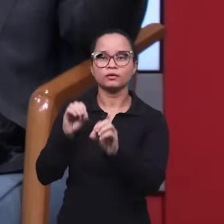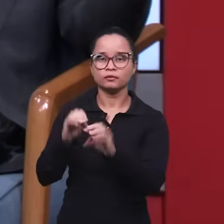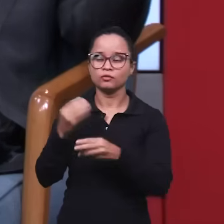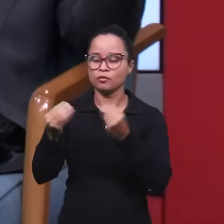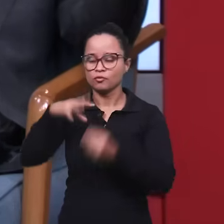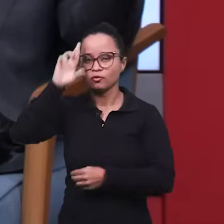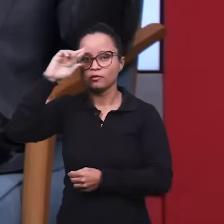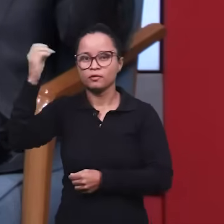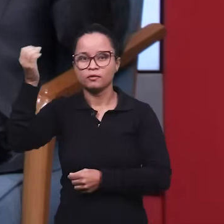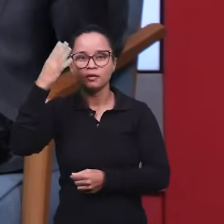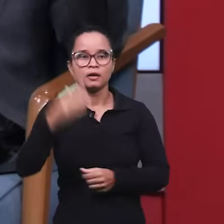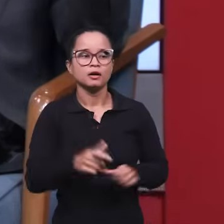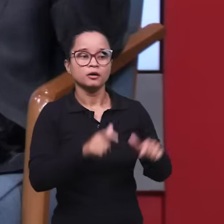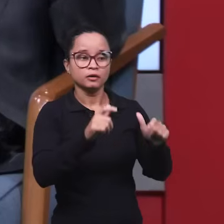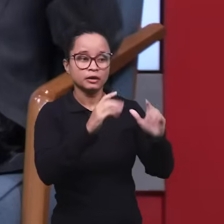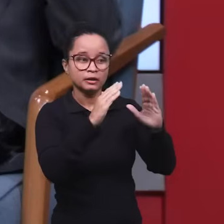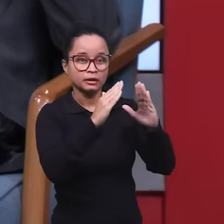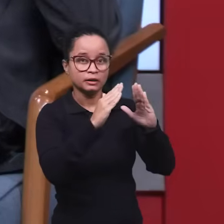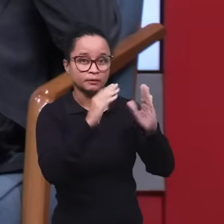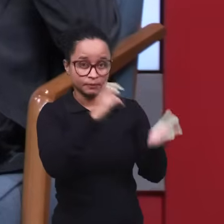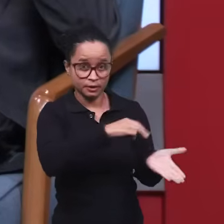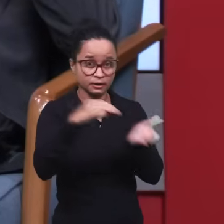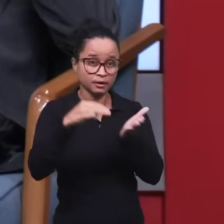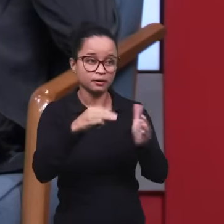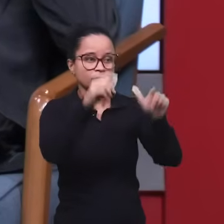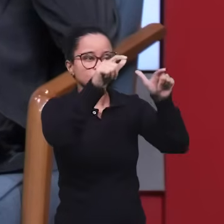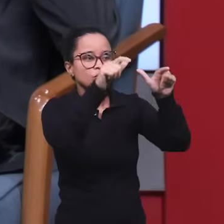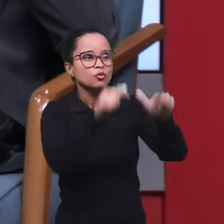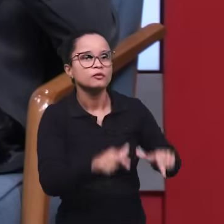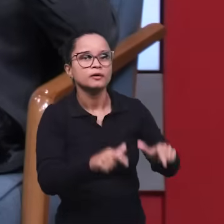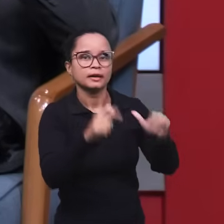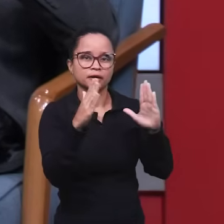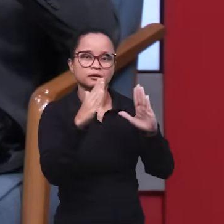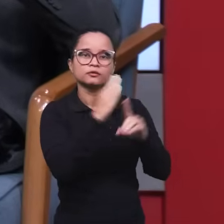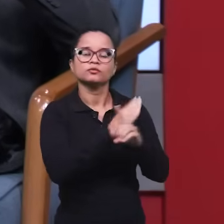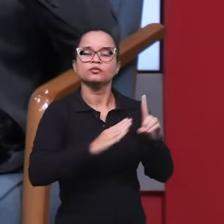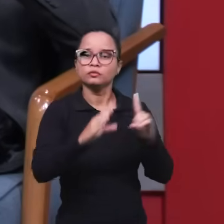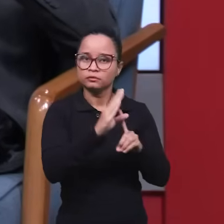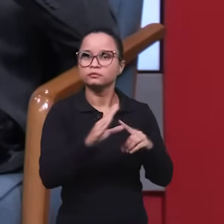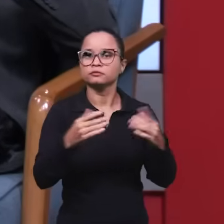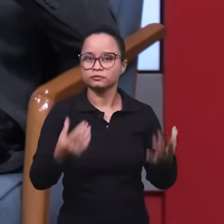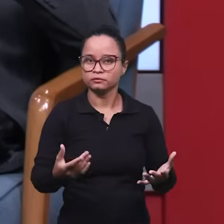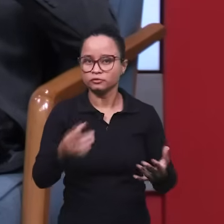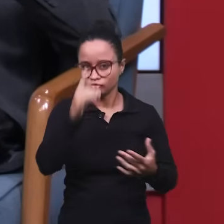trabalhada a doutrina, como o Senhor revelou, e os templos no lugar dos cultos. Então,